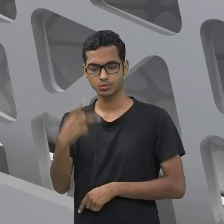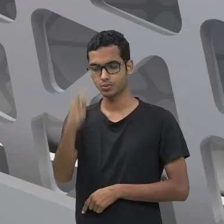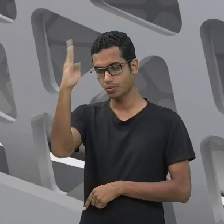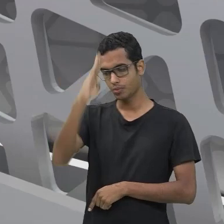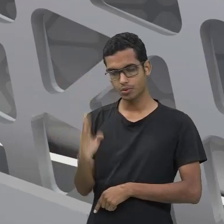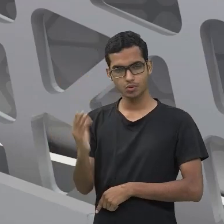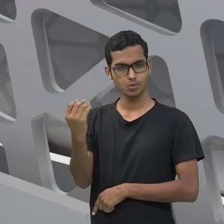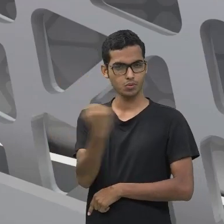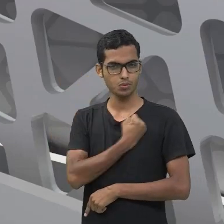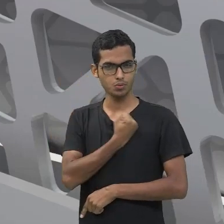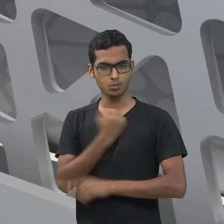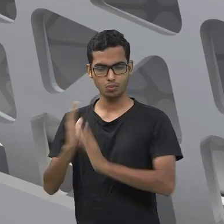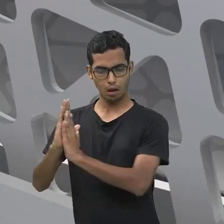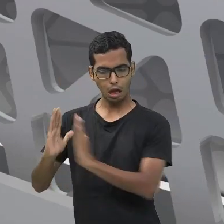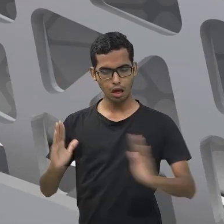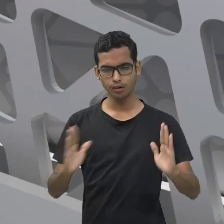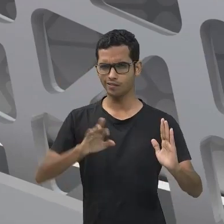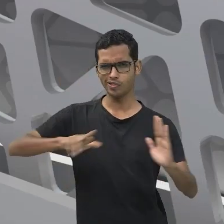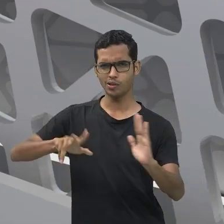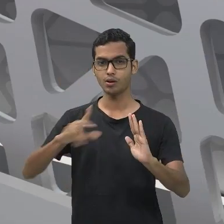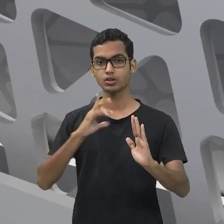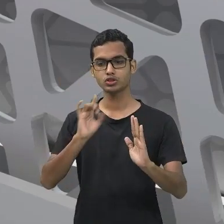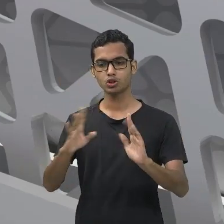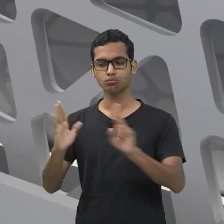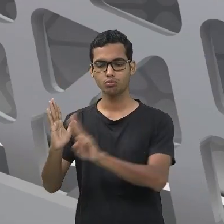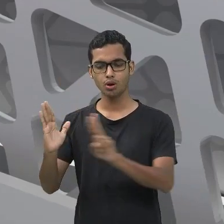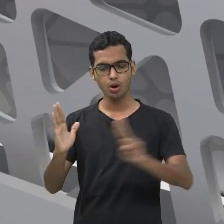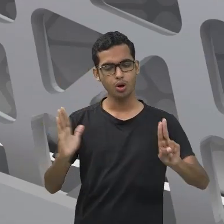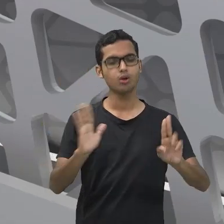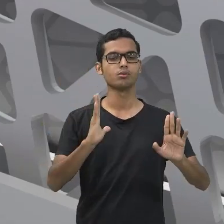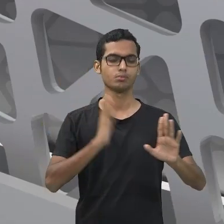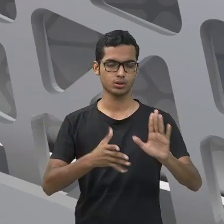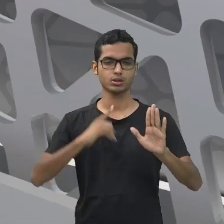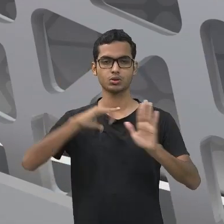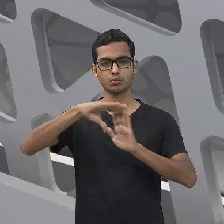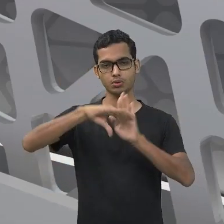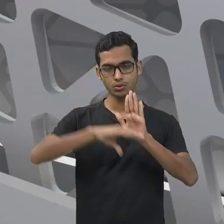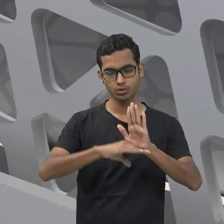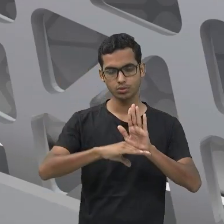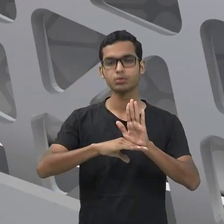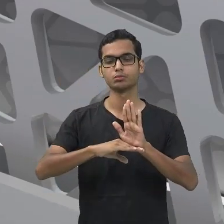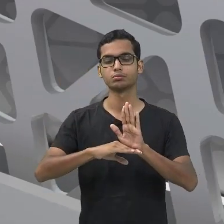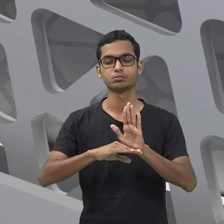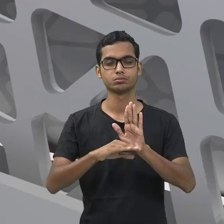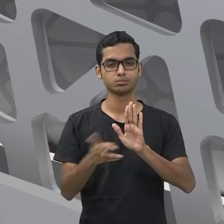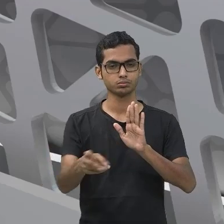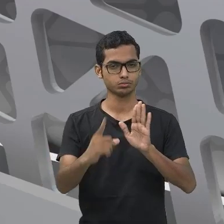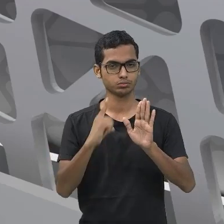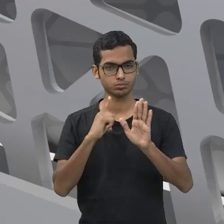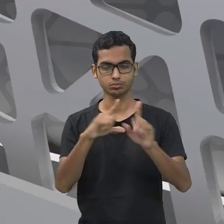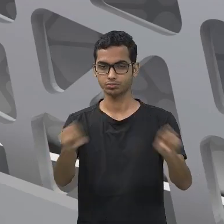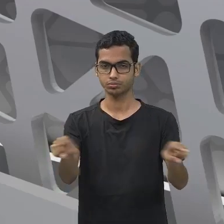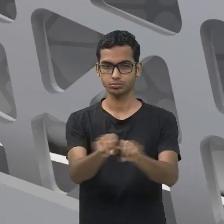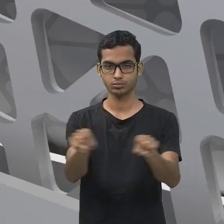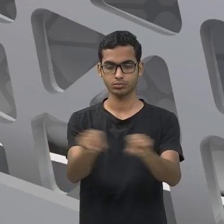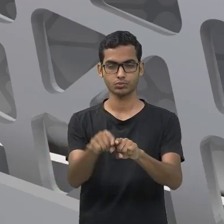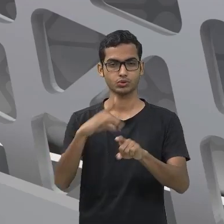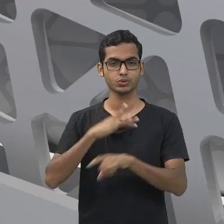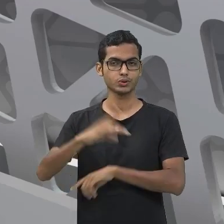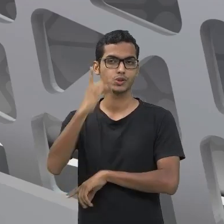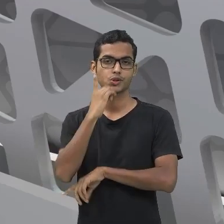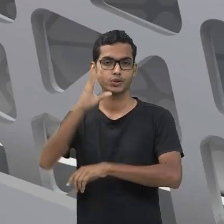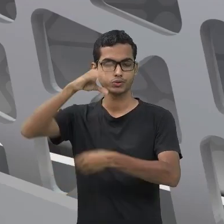sequência numérica, mas não deixa de ser uma sequência, ok? Como a gente viu aí, as sequências dos dias da